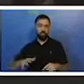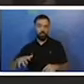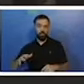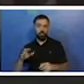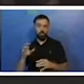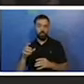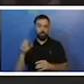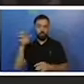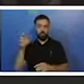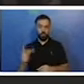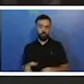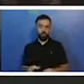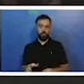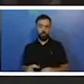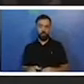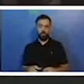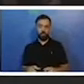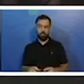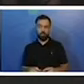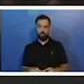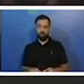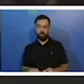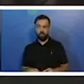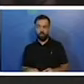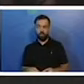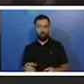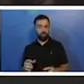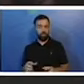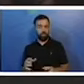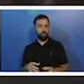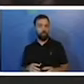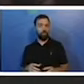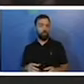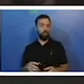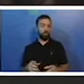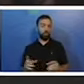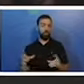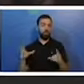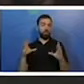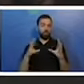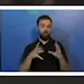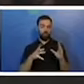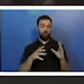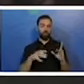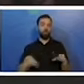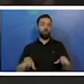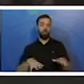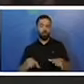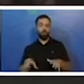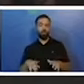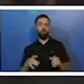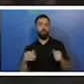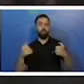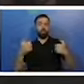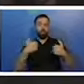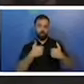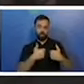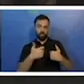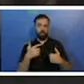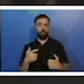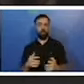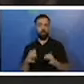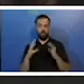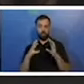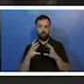ele não fica esperando a bola vinha até olhar hoje ele tem de chegar e tem a o próximo a